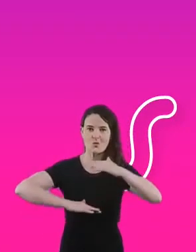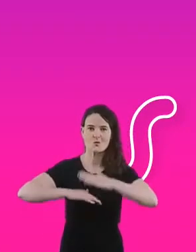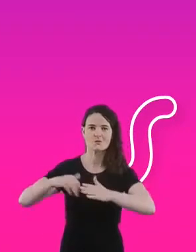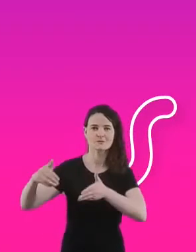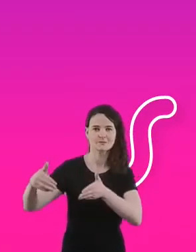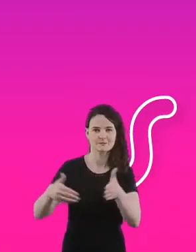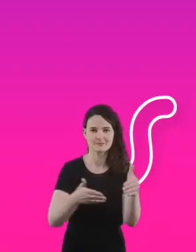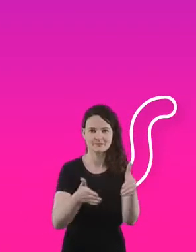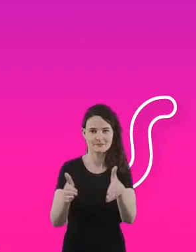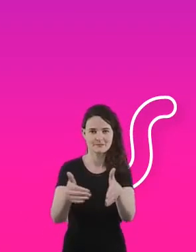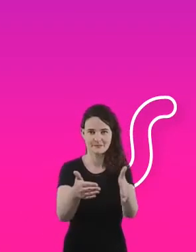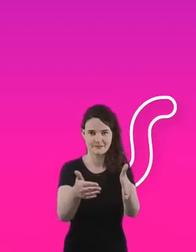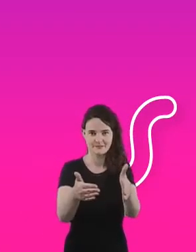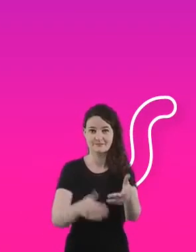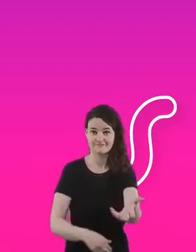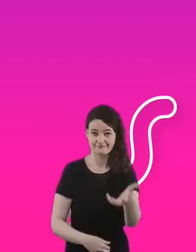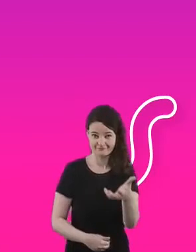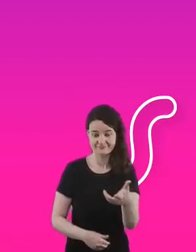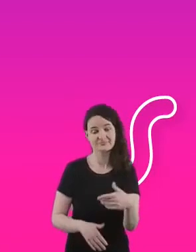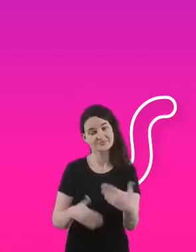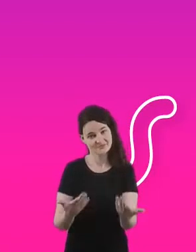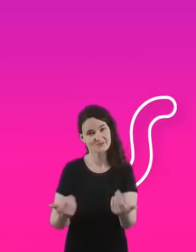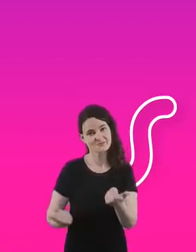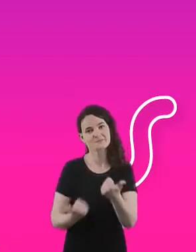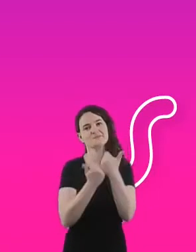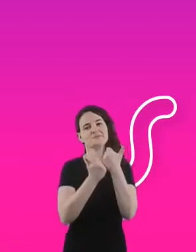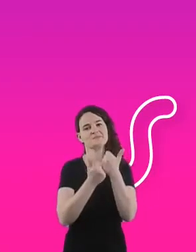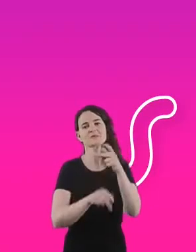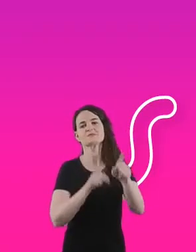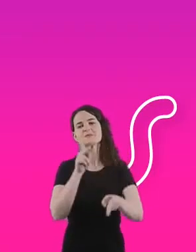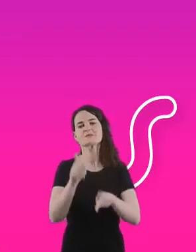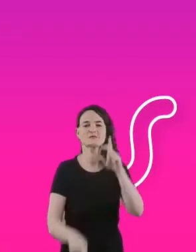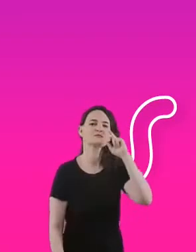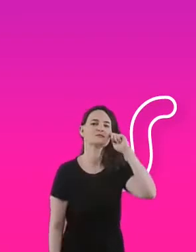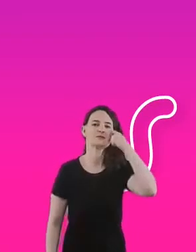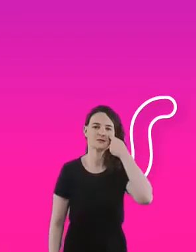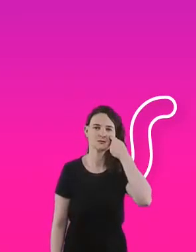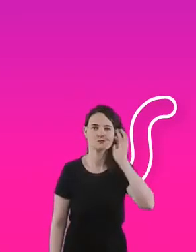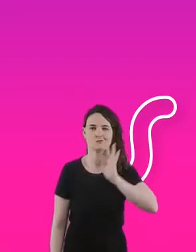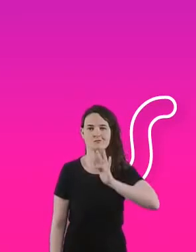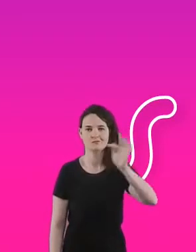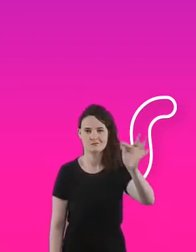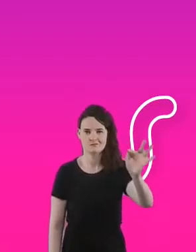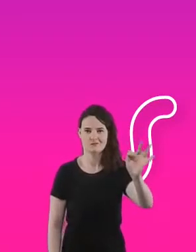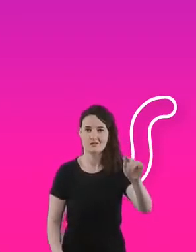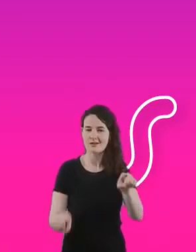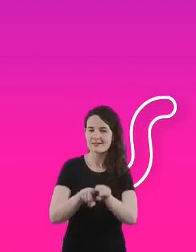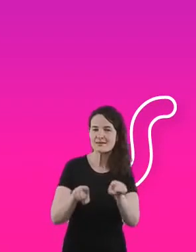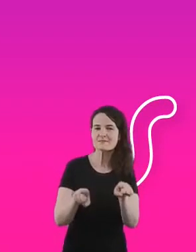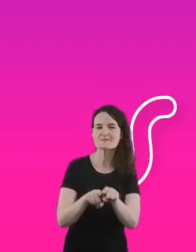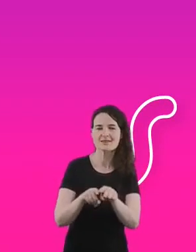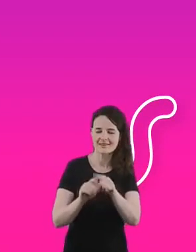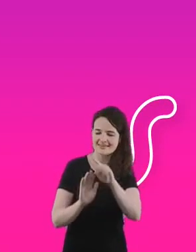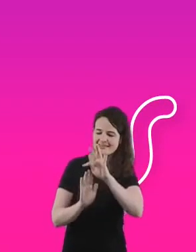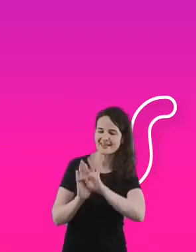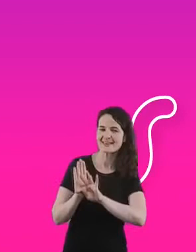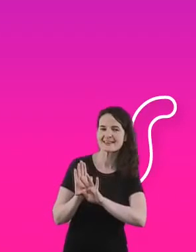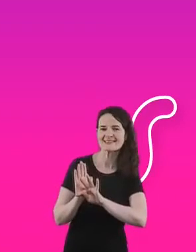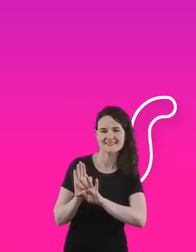por isso ele é um manifesto pela existência do povo preto no futuro, e a ficção científica que nós criamos, ela não